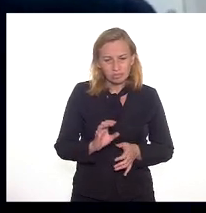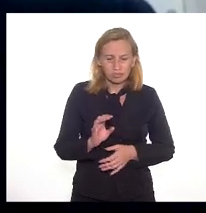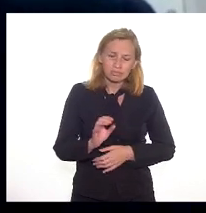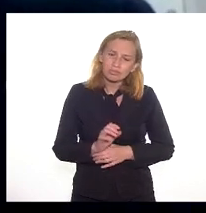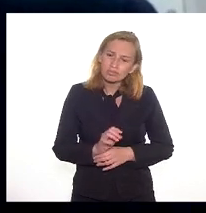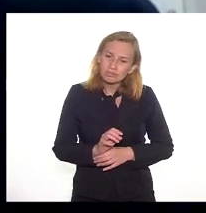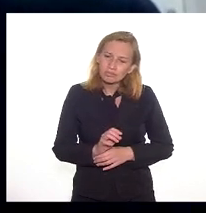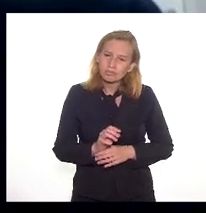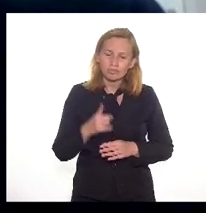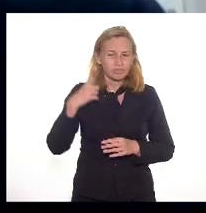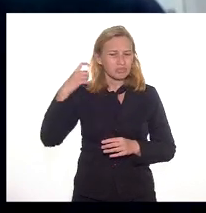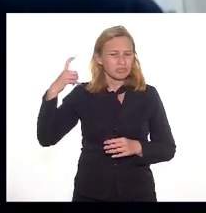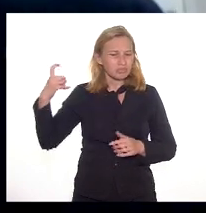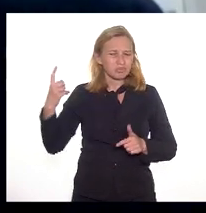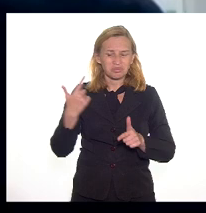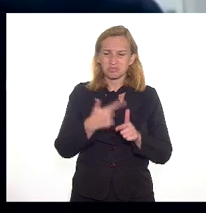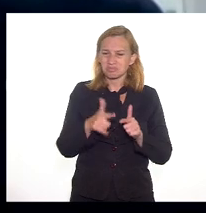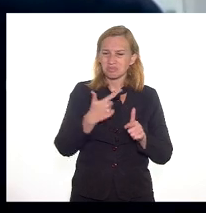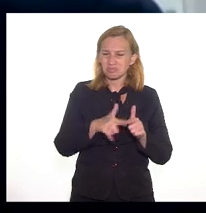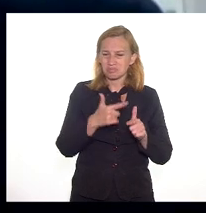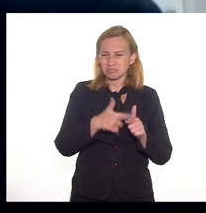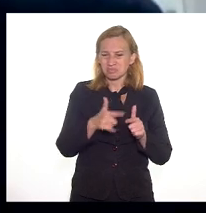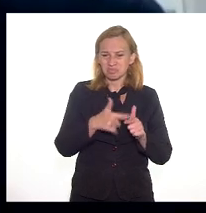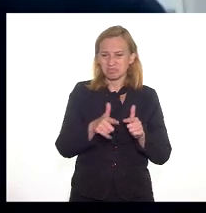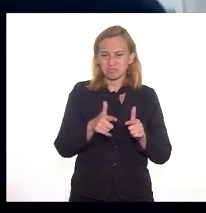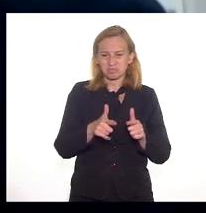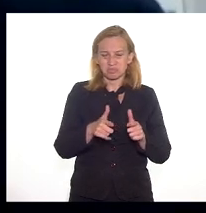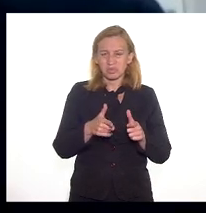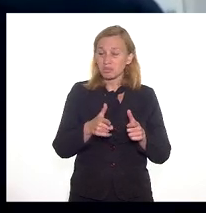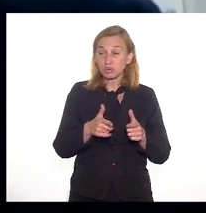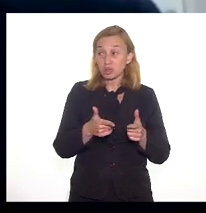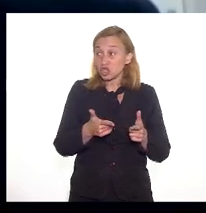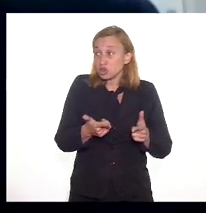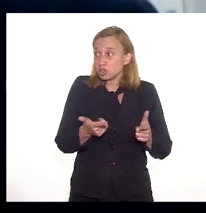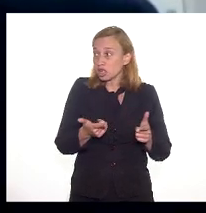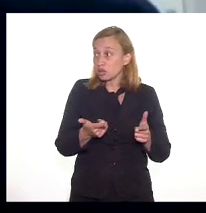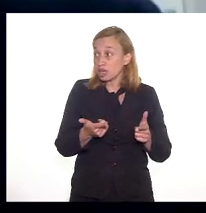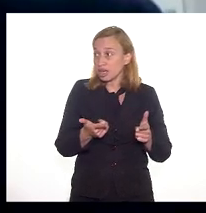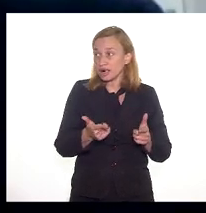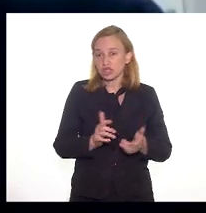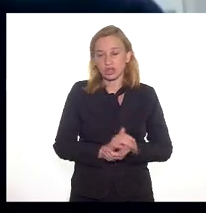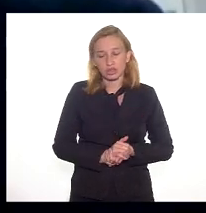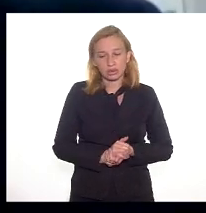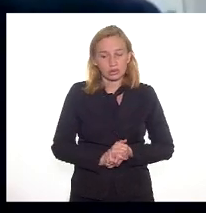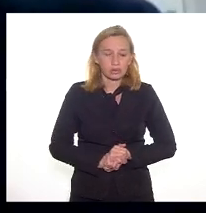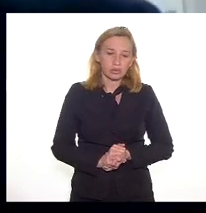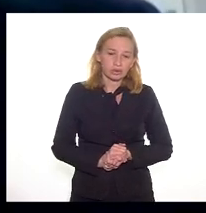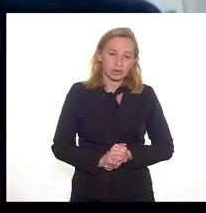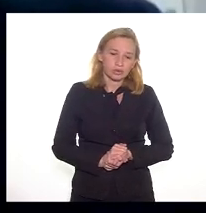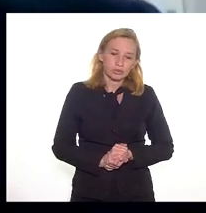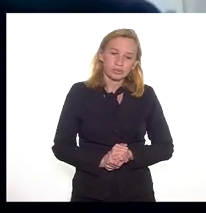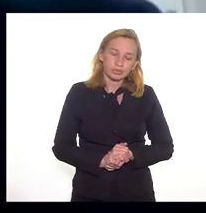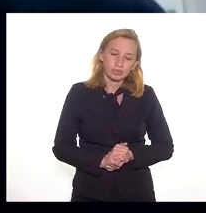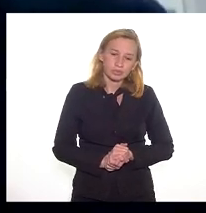realmente teve aí uma grande gama de waivers que foram simplesmente cancelados na renegociação desses